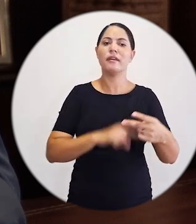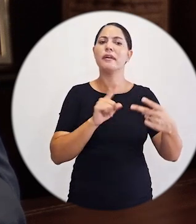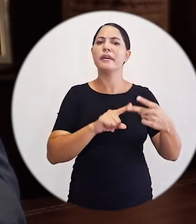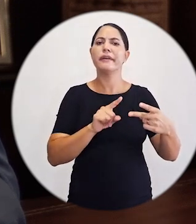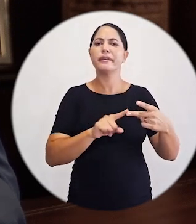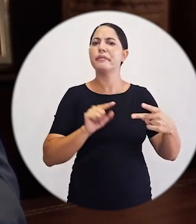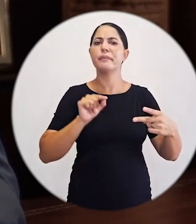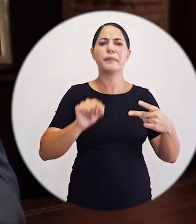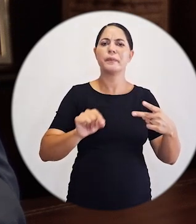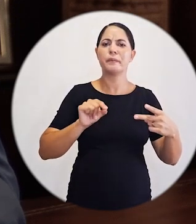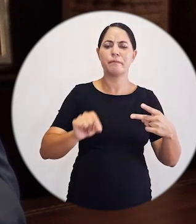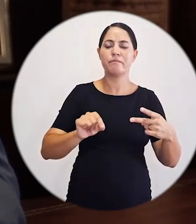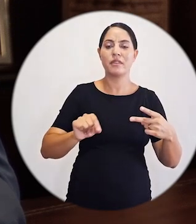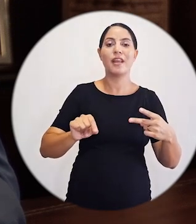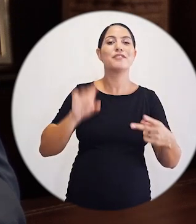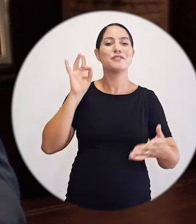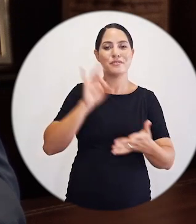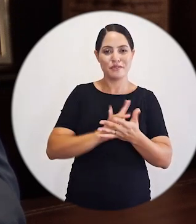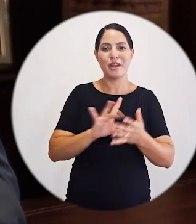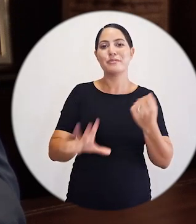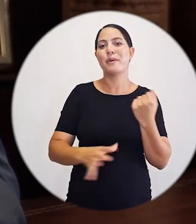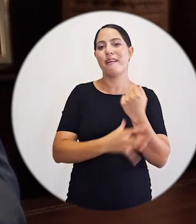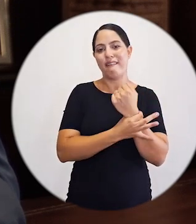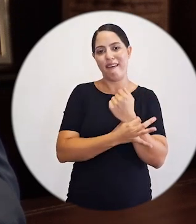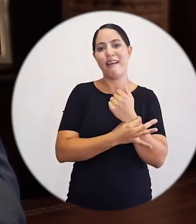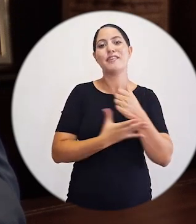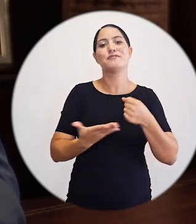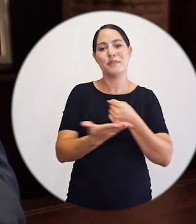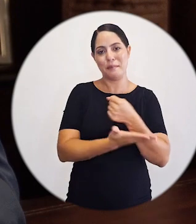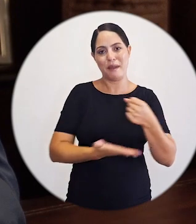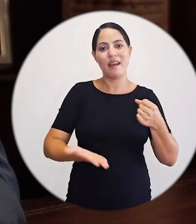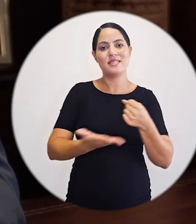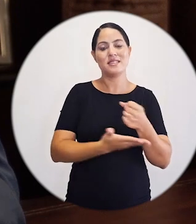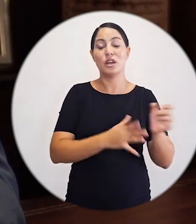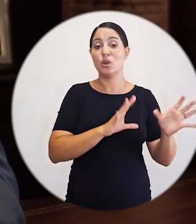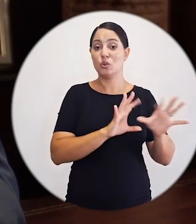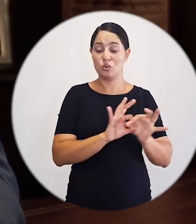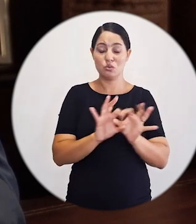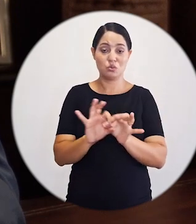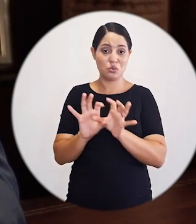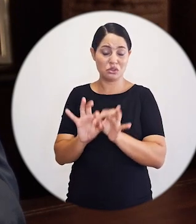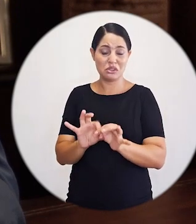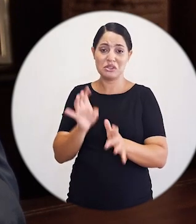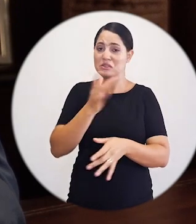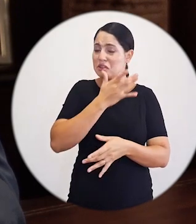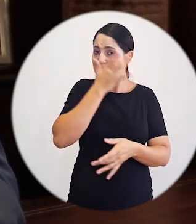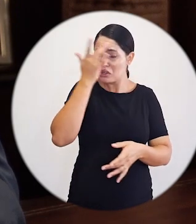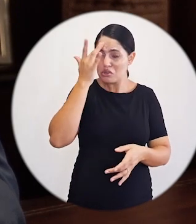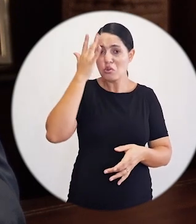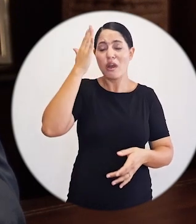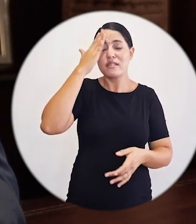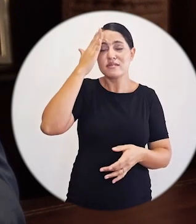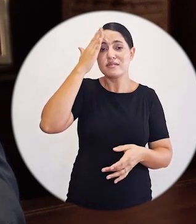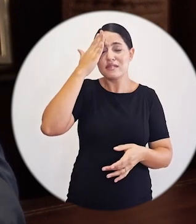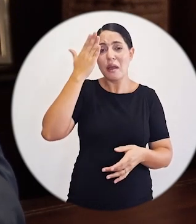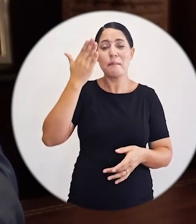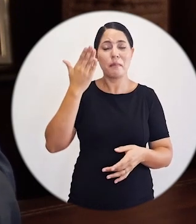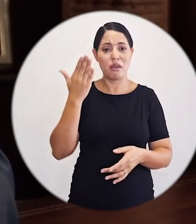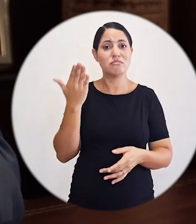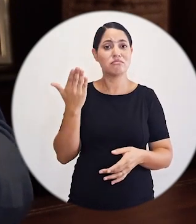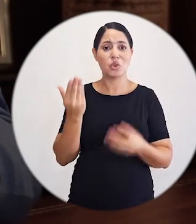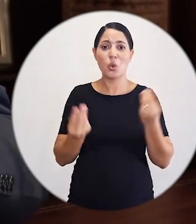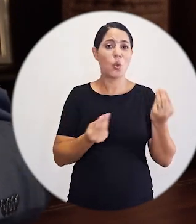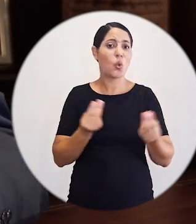seus direitos. E a segurança jurídica é uma garantia fundamental, com a qual as pessoas